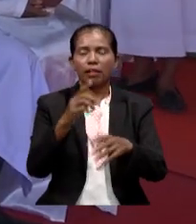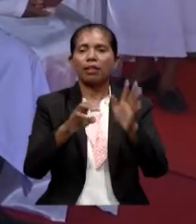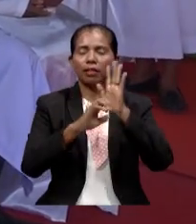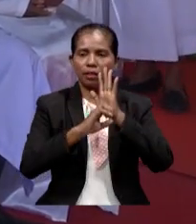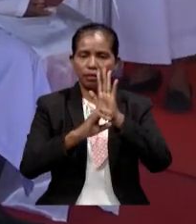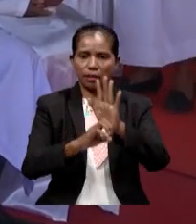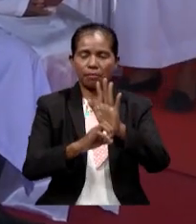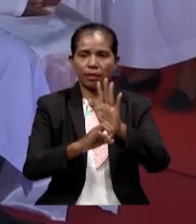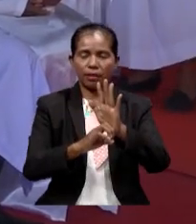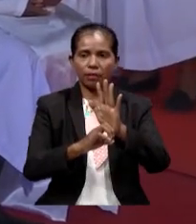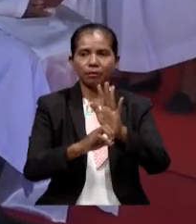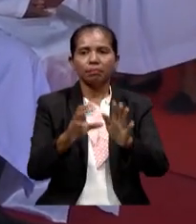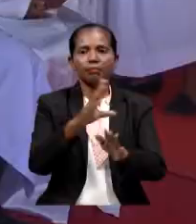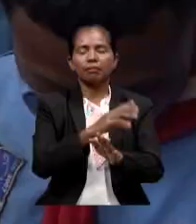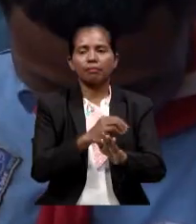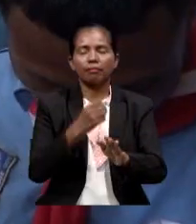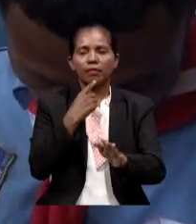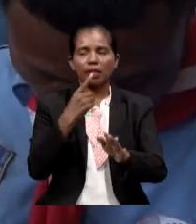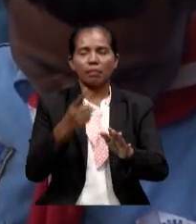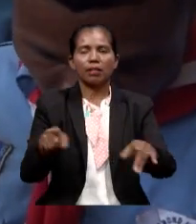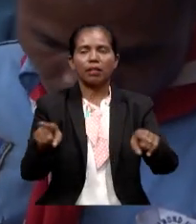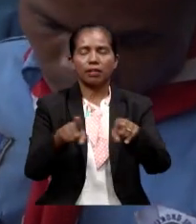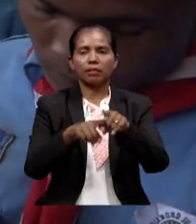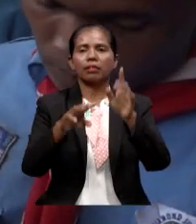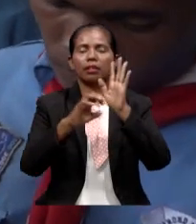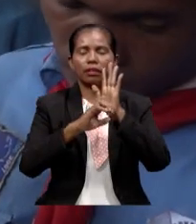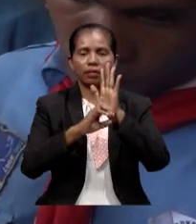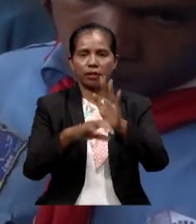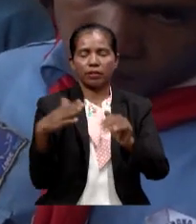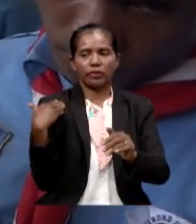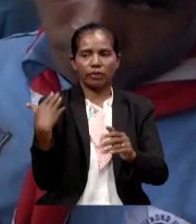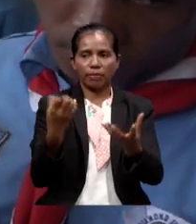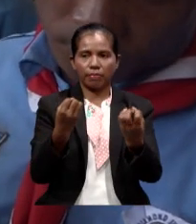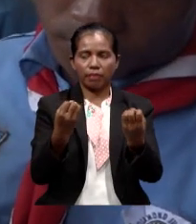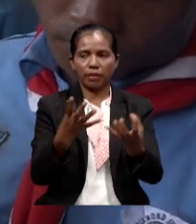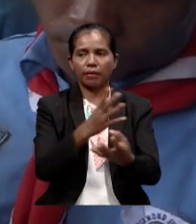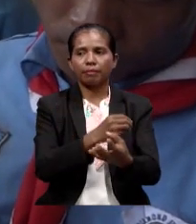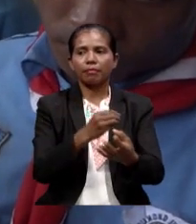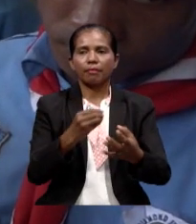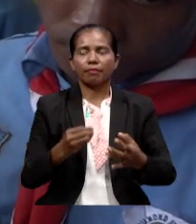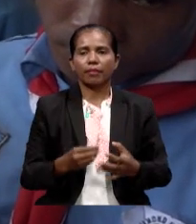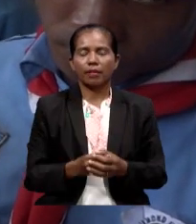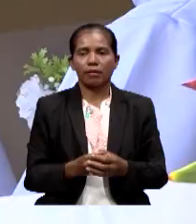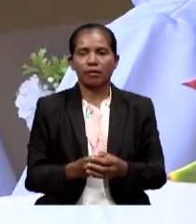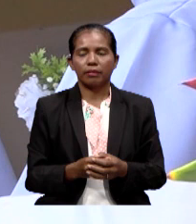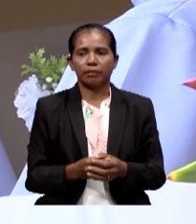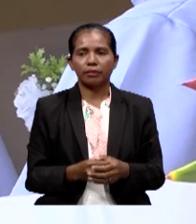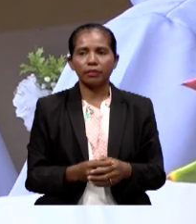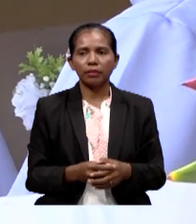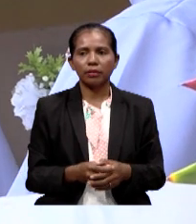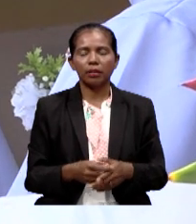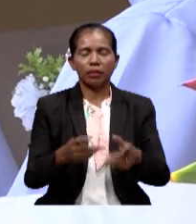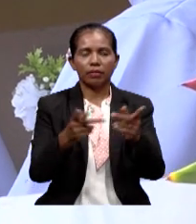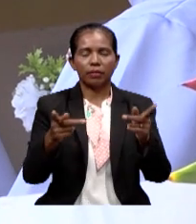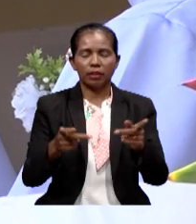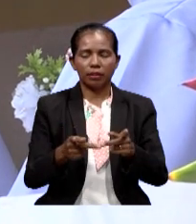sirania de dia do sarang ane, bela sa exemplo ba, jovem Baracliutan e uma creda nilaram. E a fatin